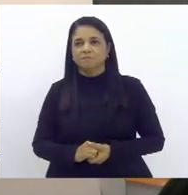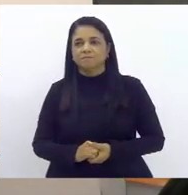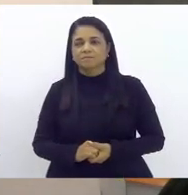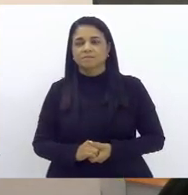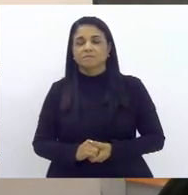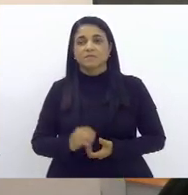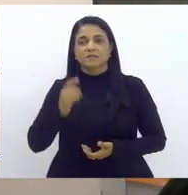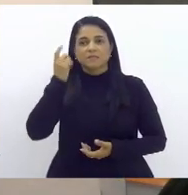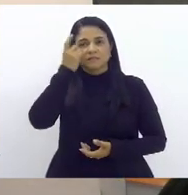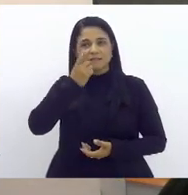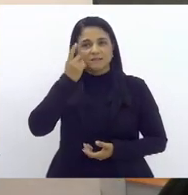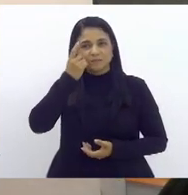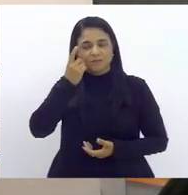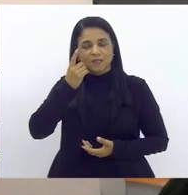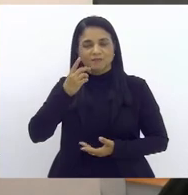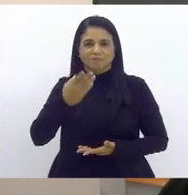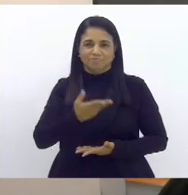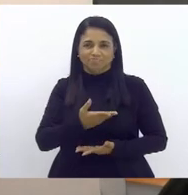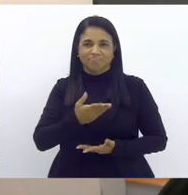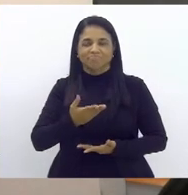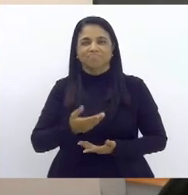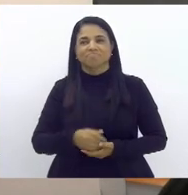Nossa deputada anfitriã.